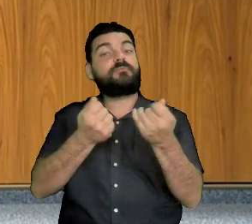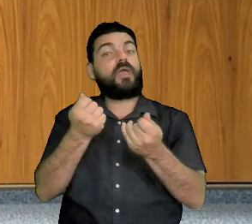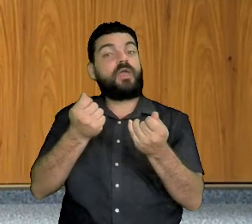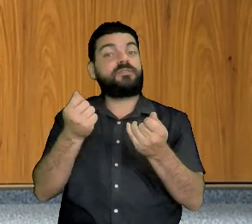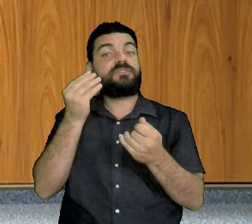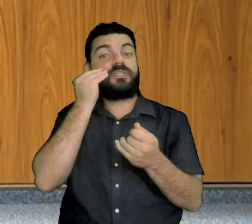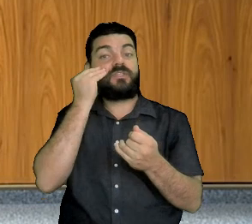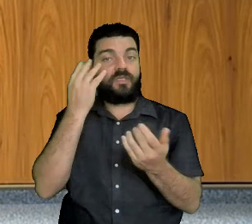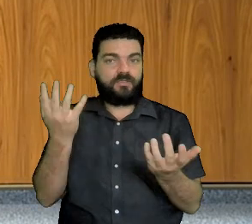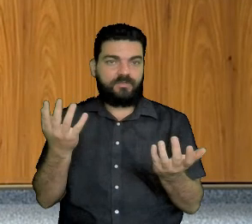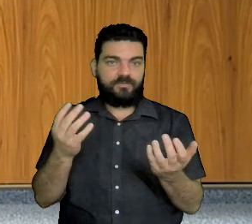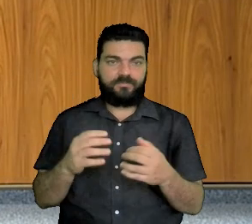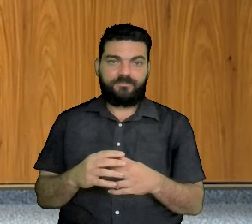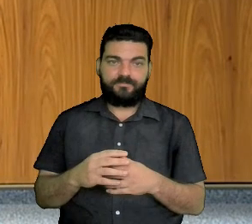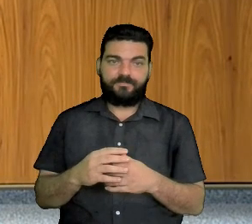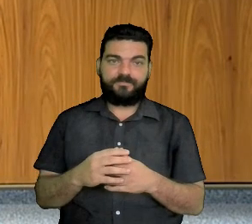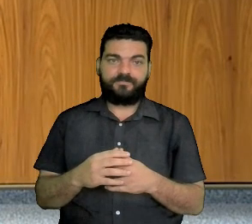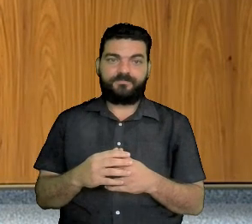né?